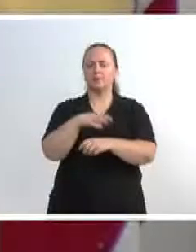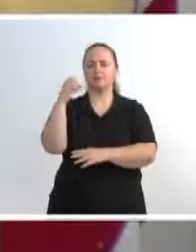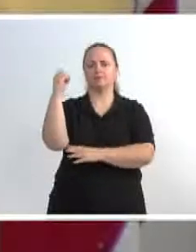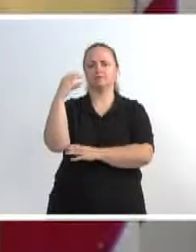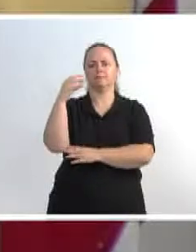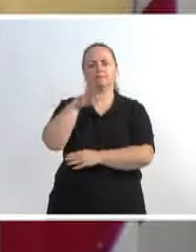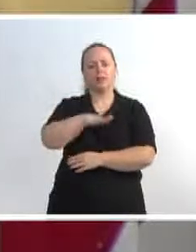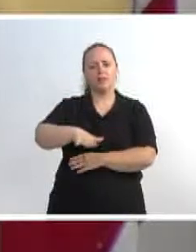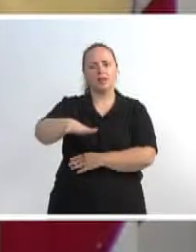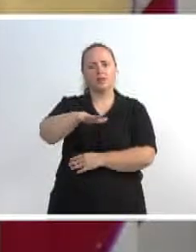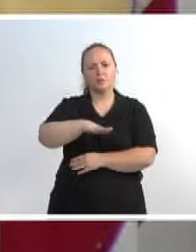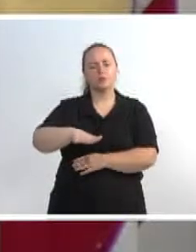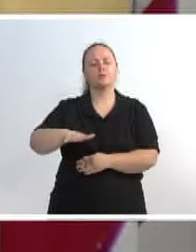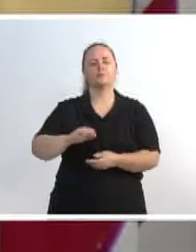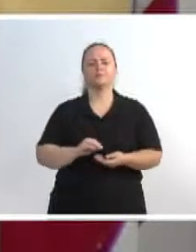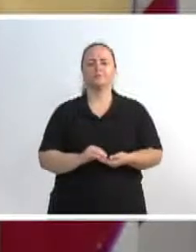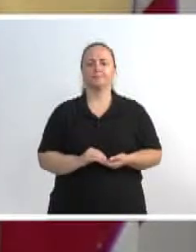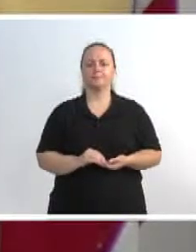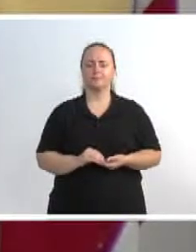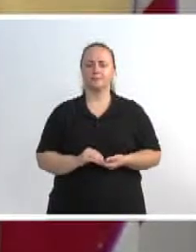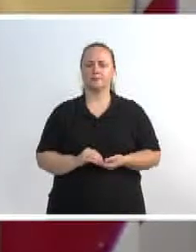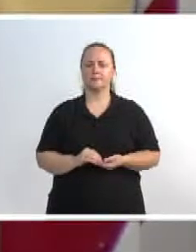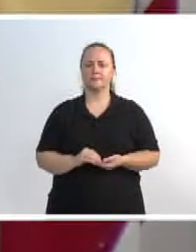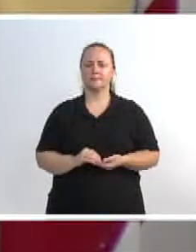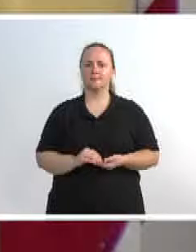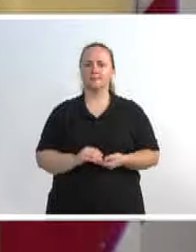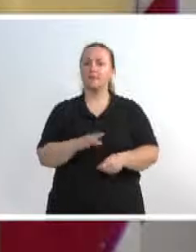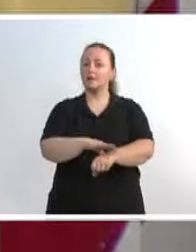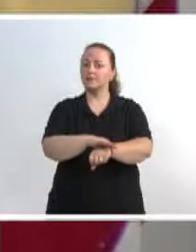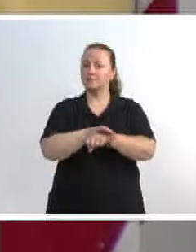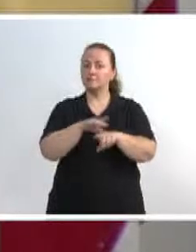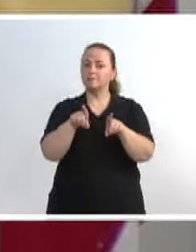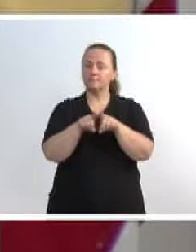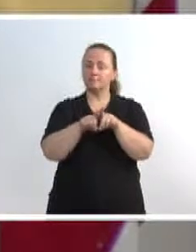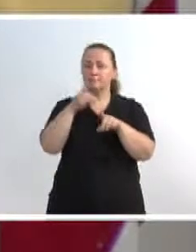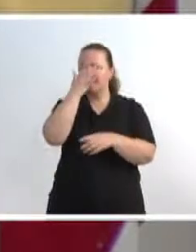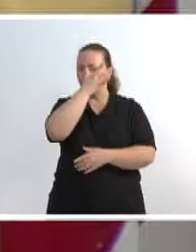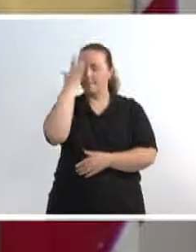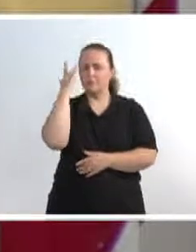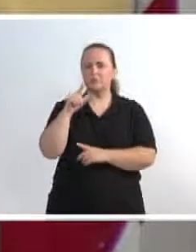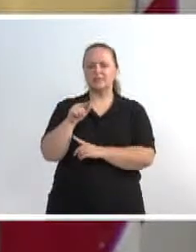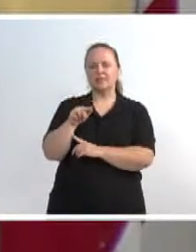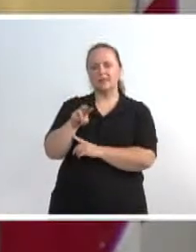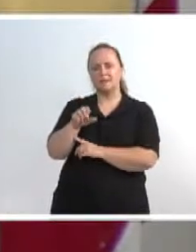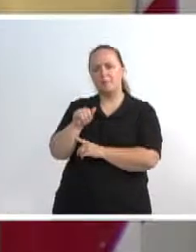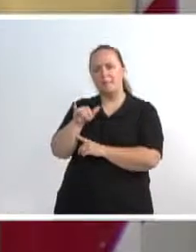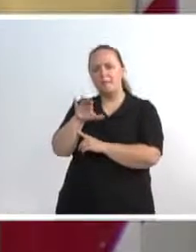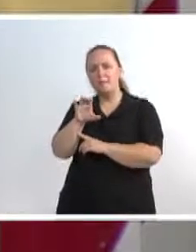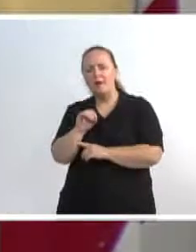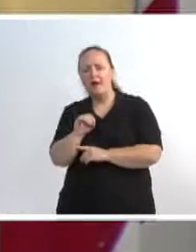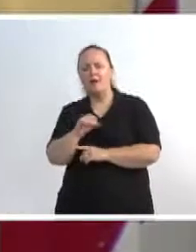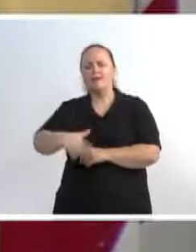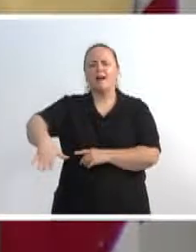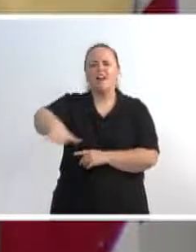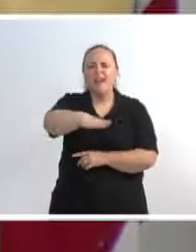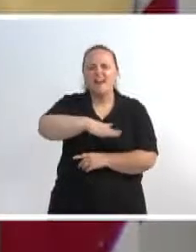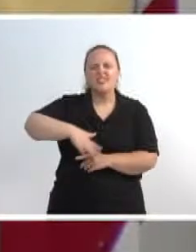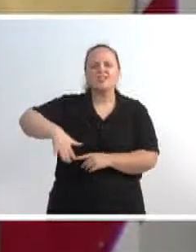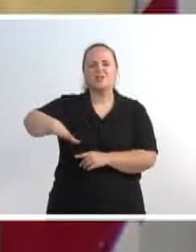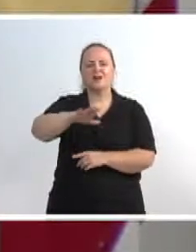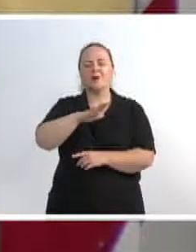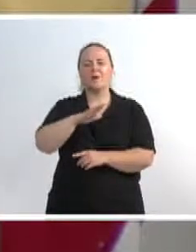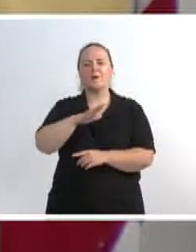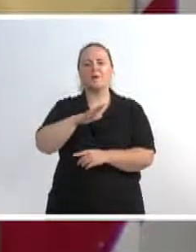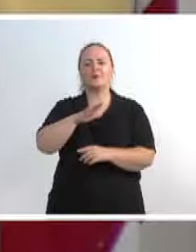o vereador beto tribess aproveitou o espaço na tribuna para falar sobre projetos e pedidos que ficaram pendentes nos últimos quatro anos